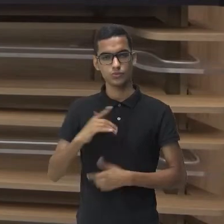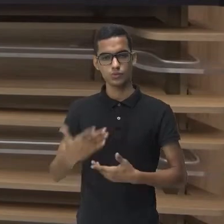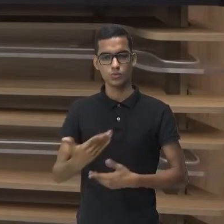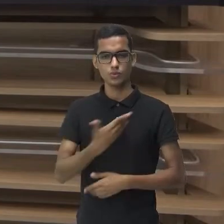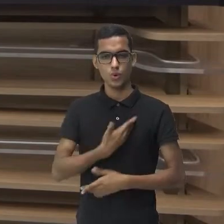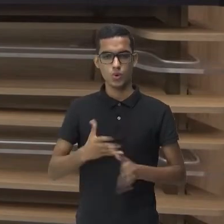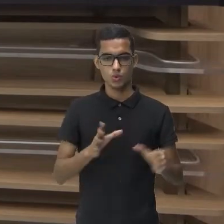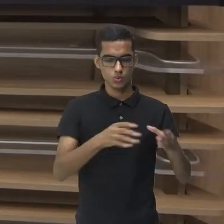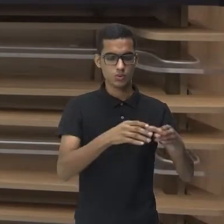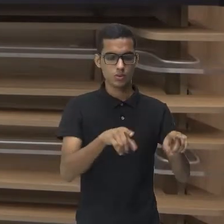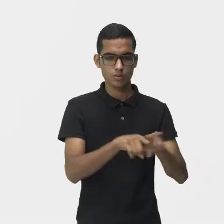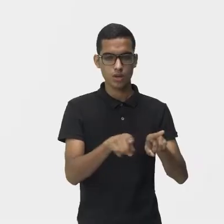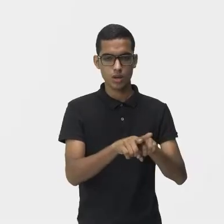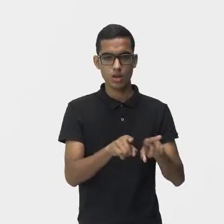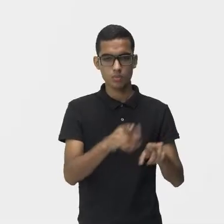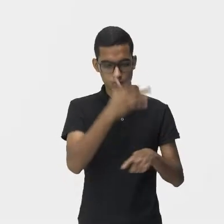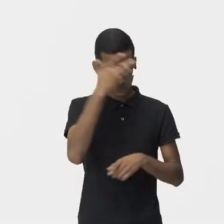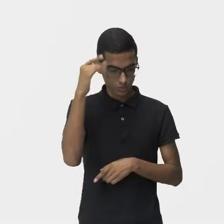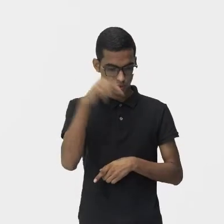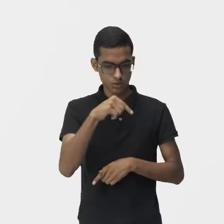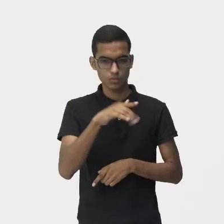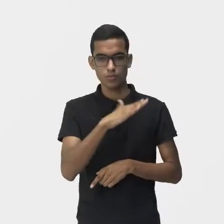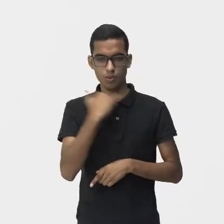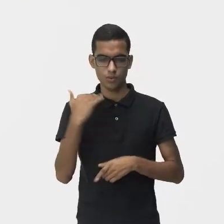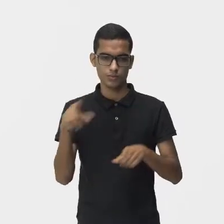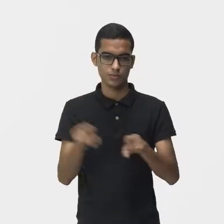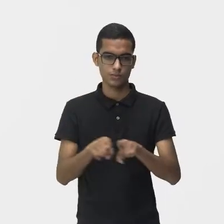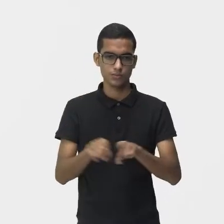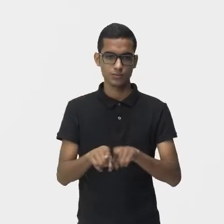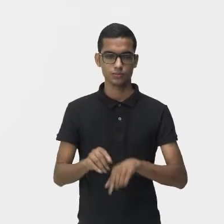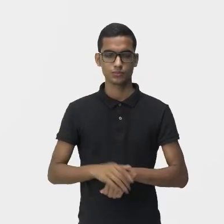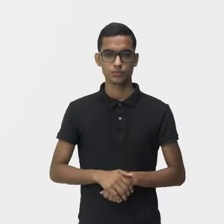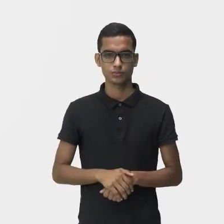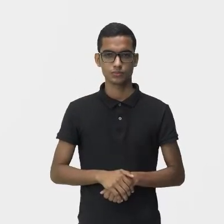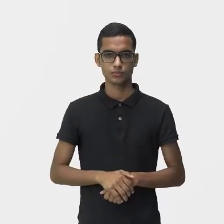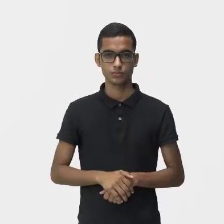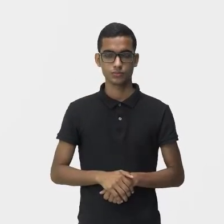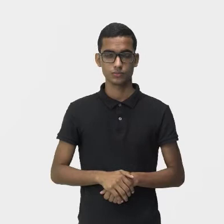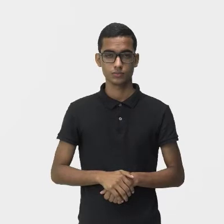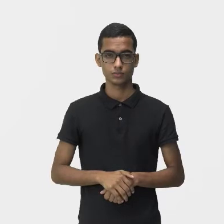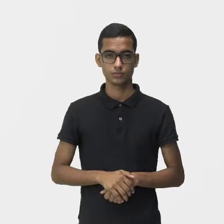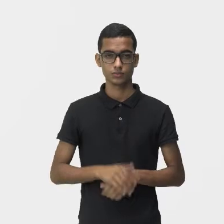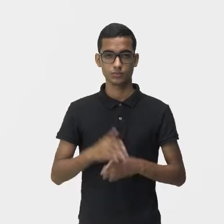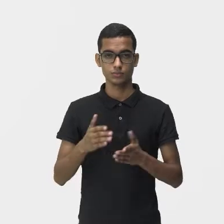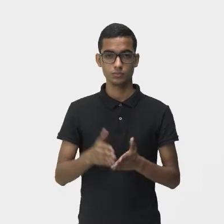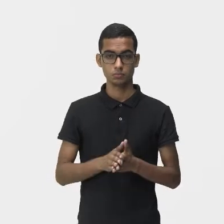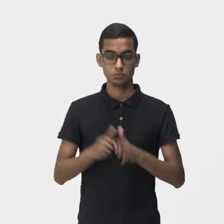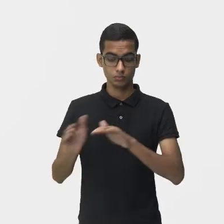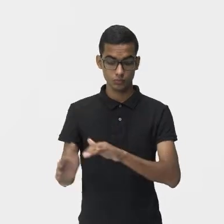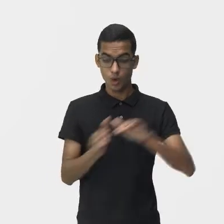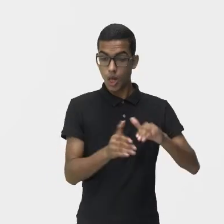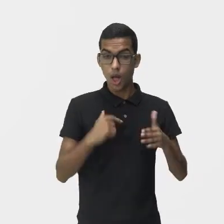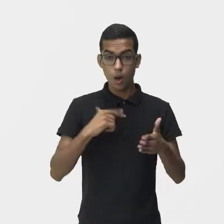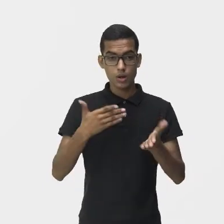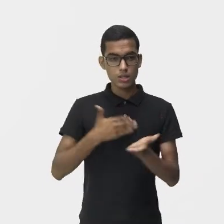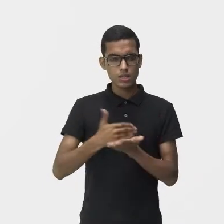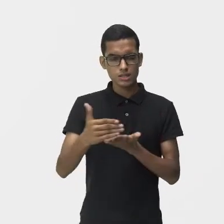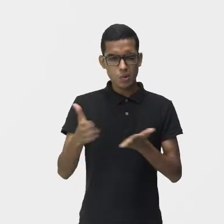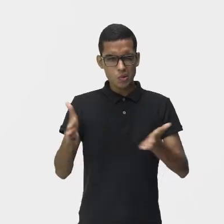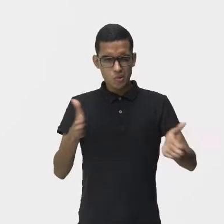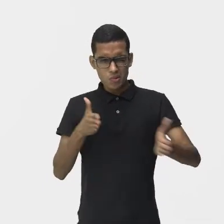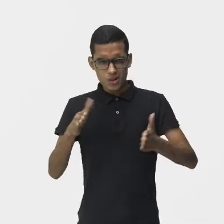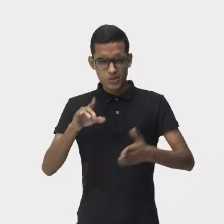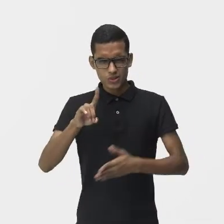também sendo levado à guilhotina. E aí nós vamos entrar dentro de um período chamado de diretório dentro